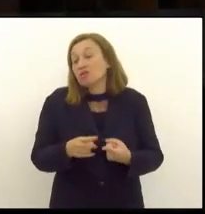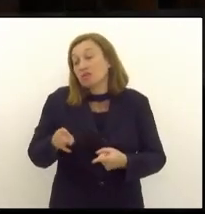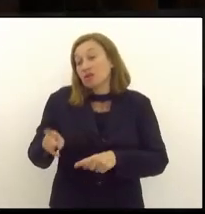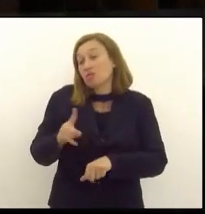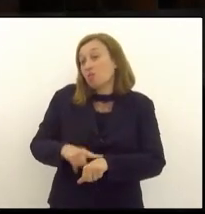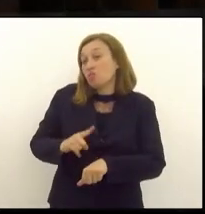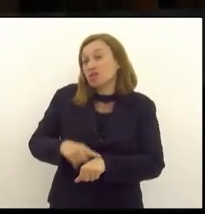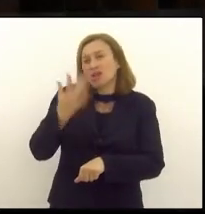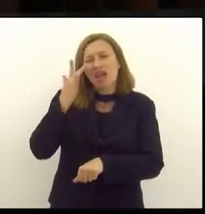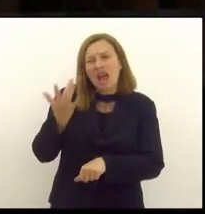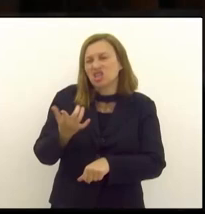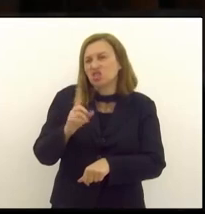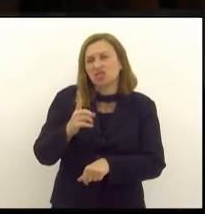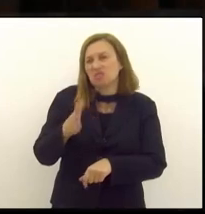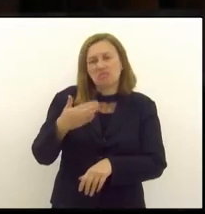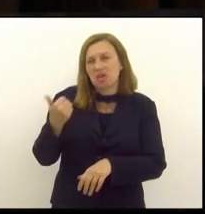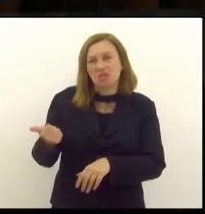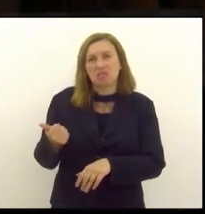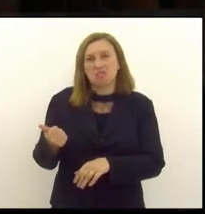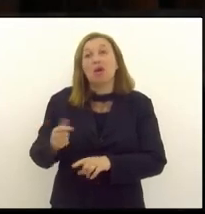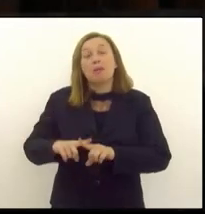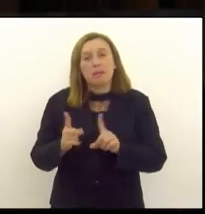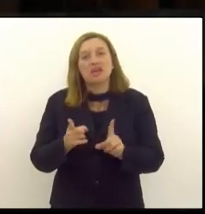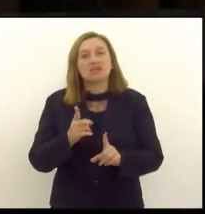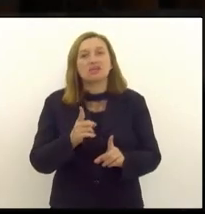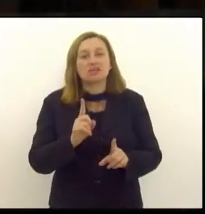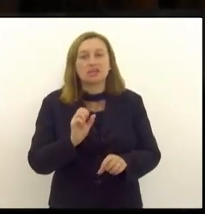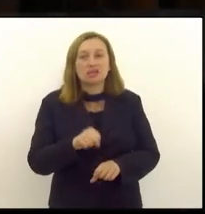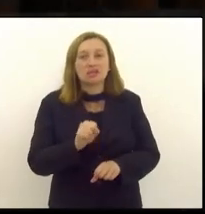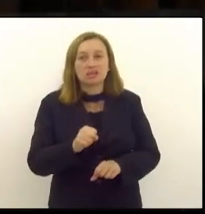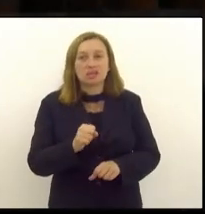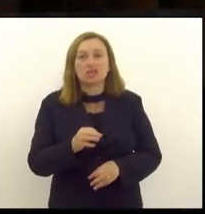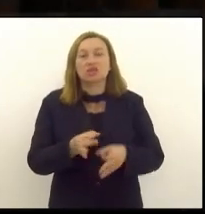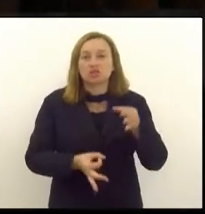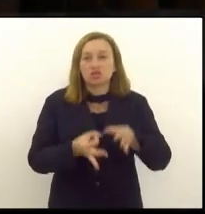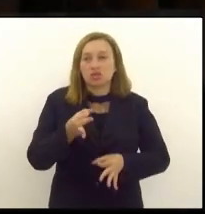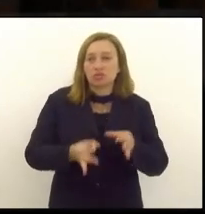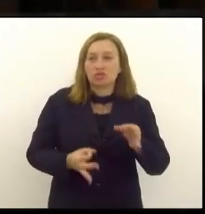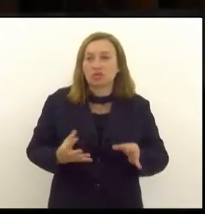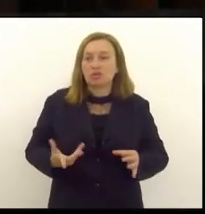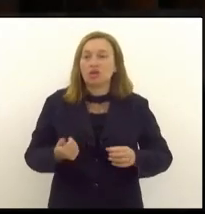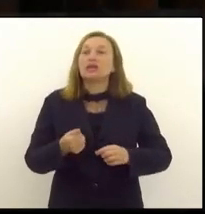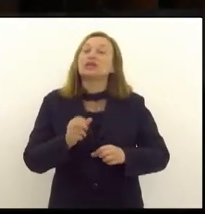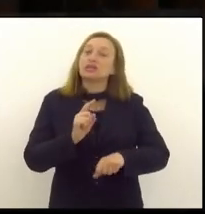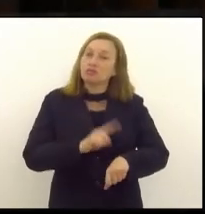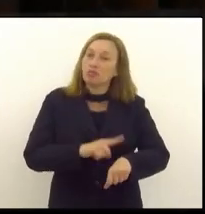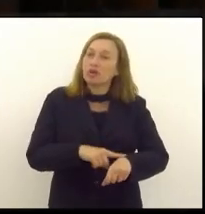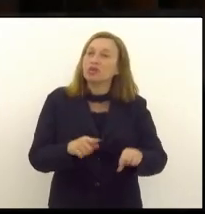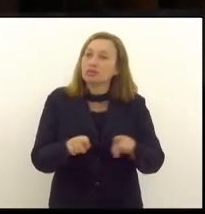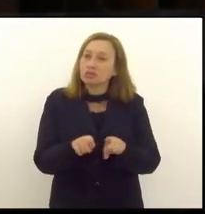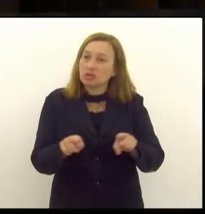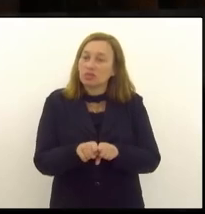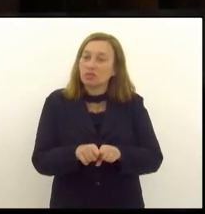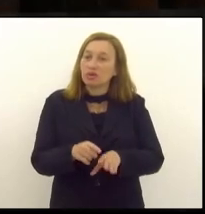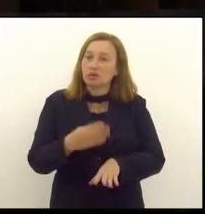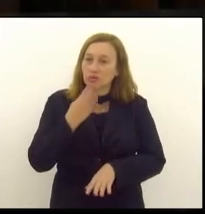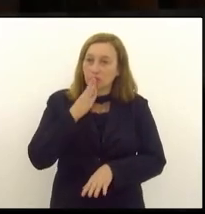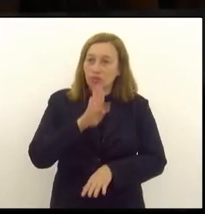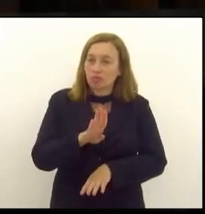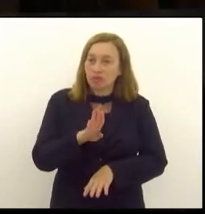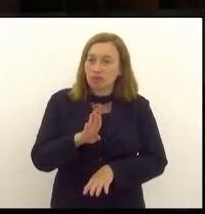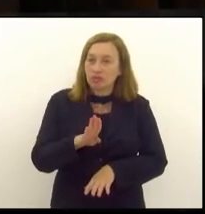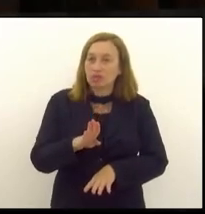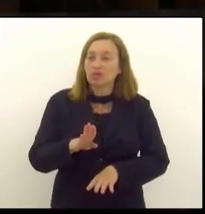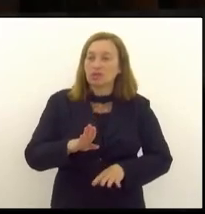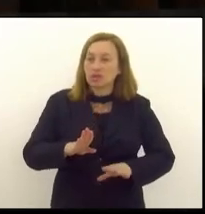momento, ele acha que não é a melhor solução, mas é a solução juridicamente adequada. E, nesse momento, também, o nosso juramento ele tem que ficar à frente de